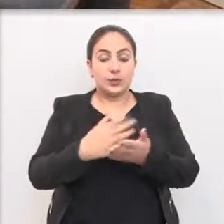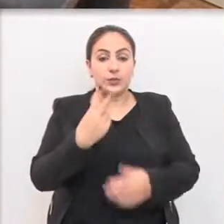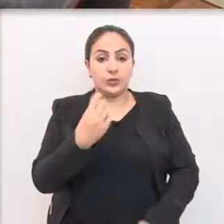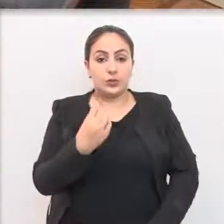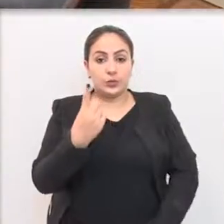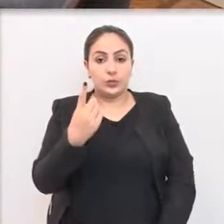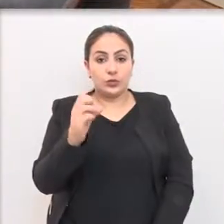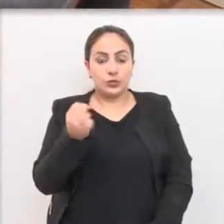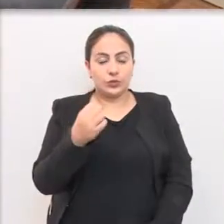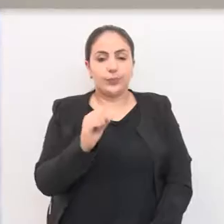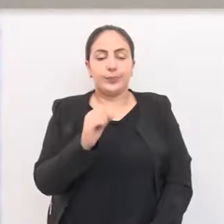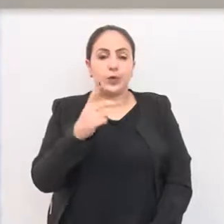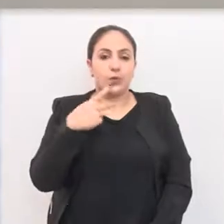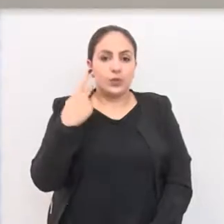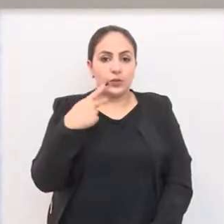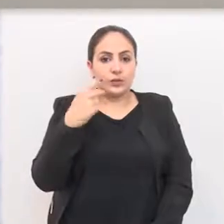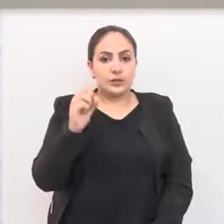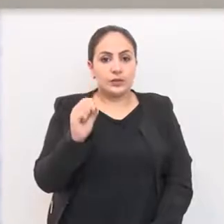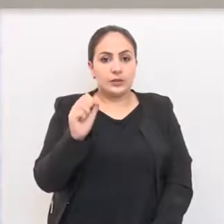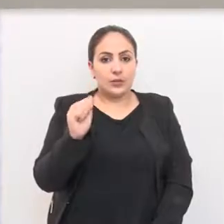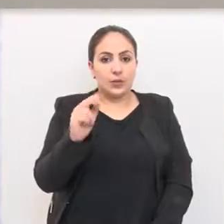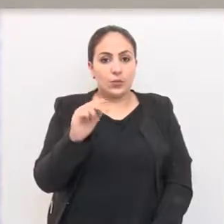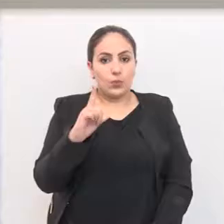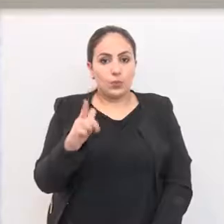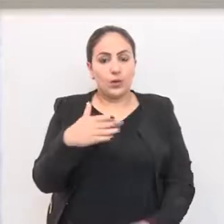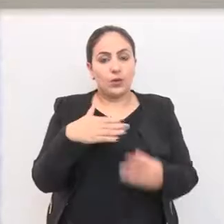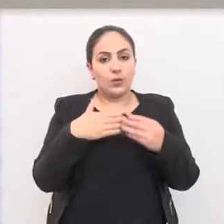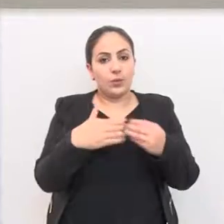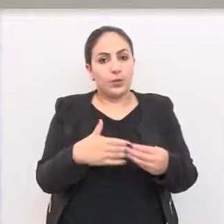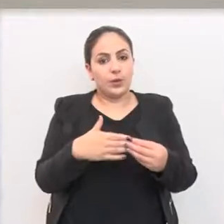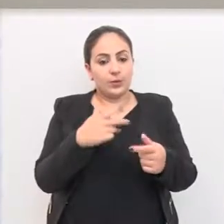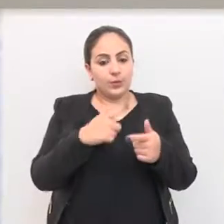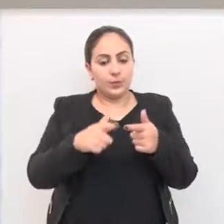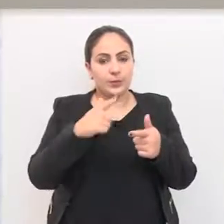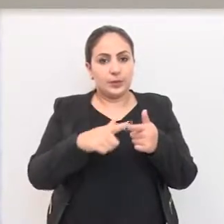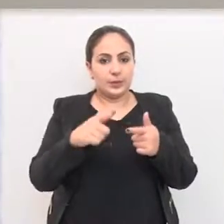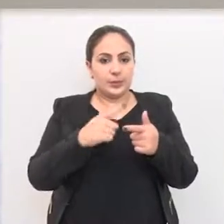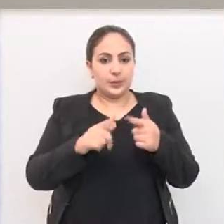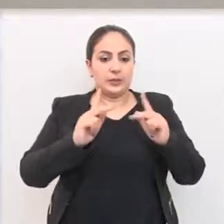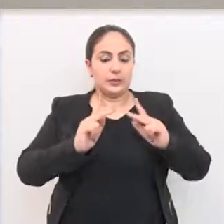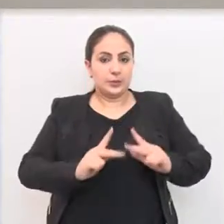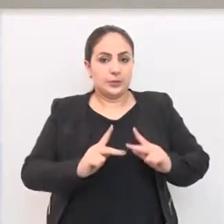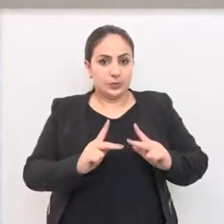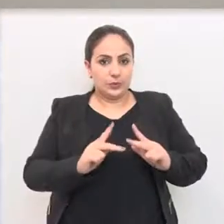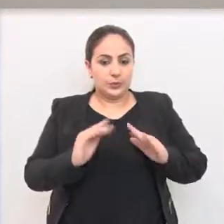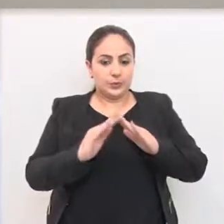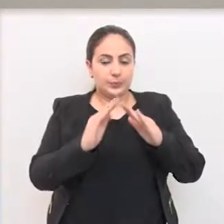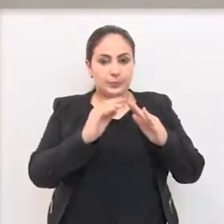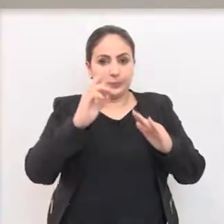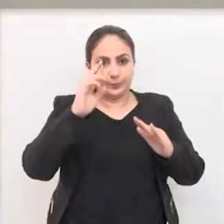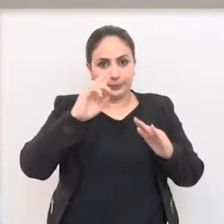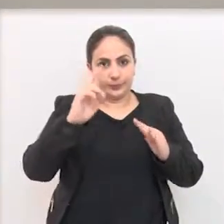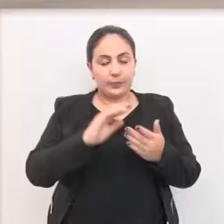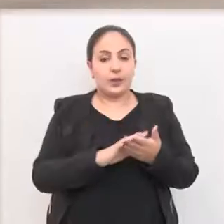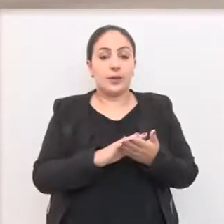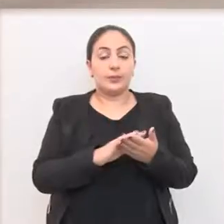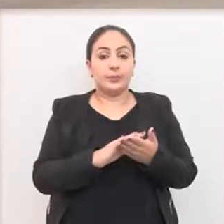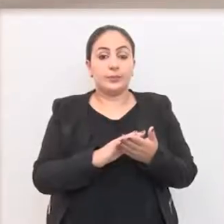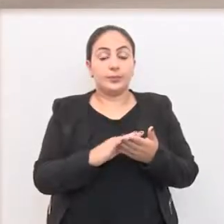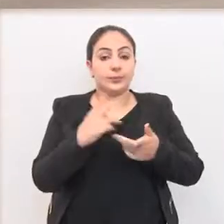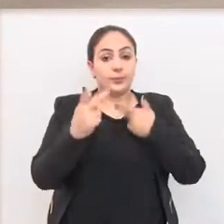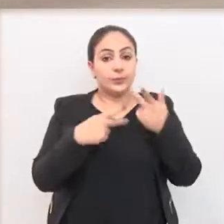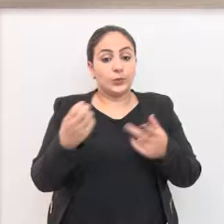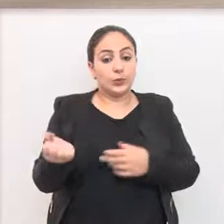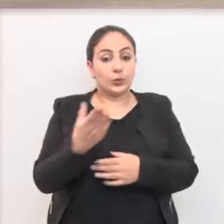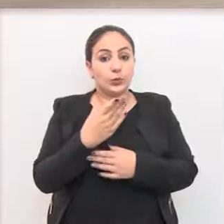de 2018. O vereador Saul Spinelli, que acompanha o drama dos proprietários, explicou que o novo laudo